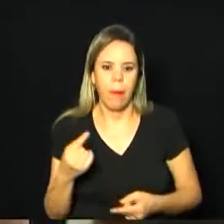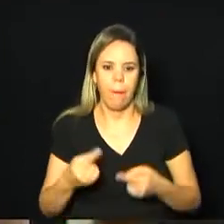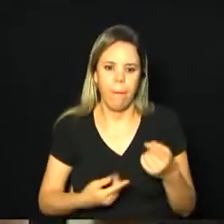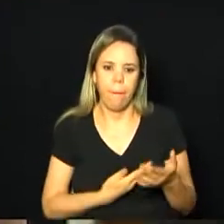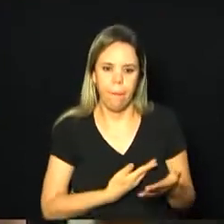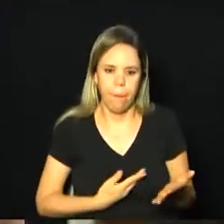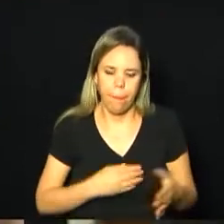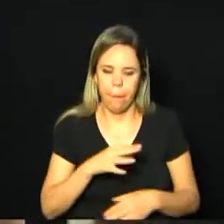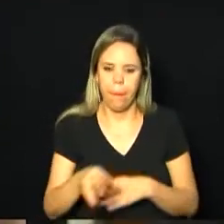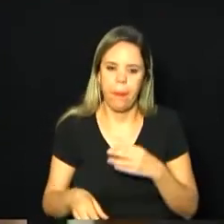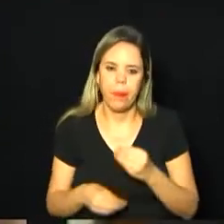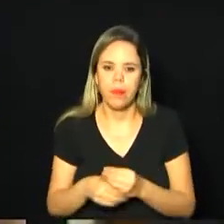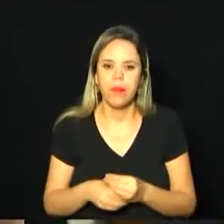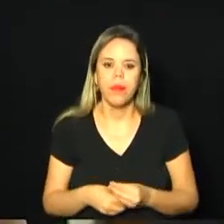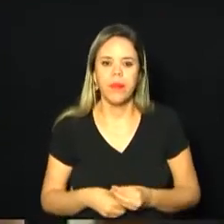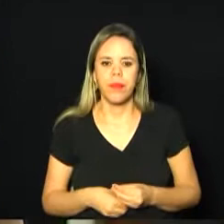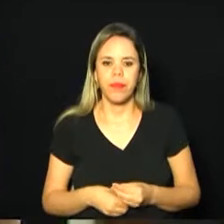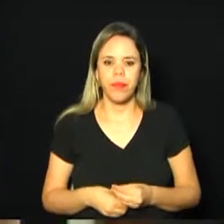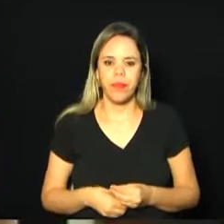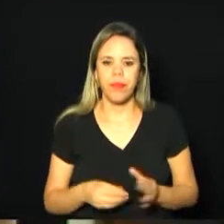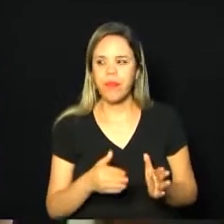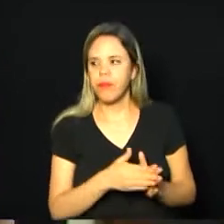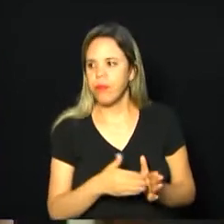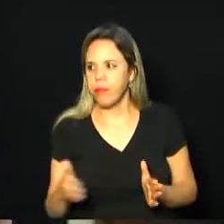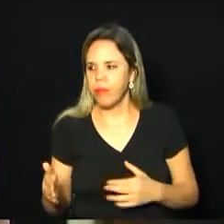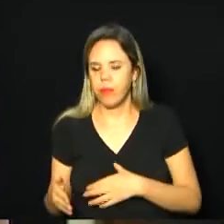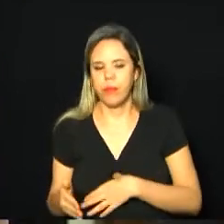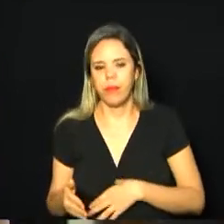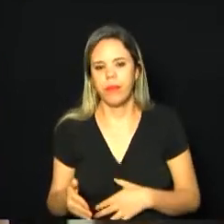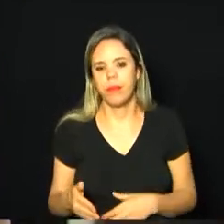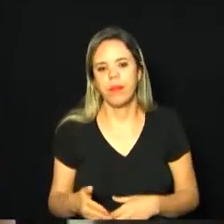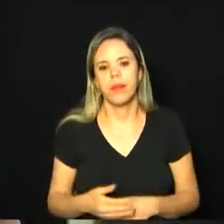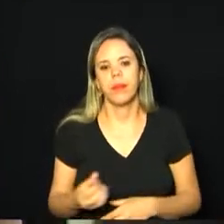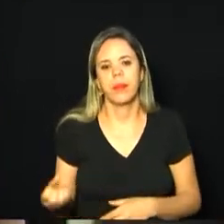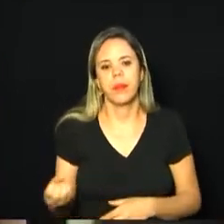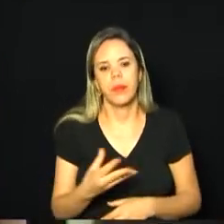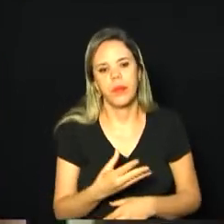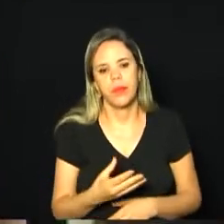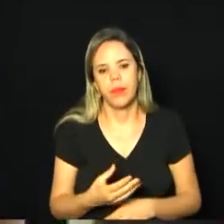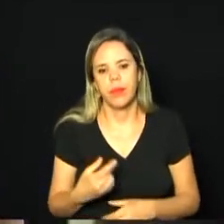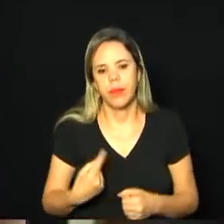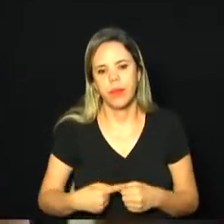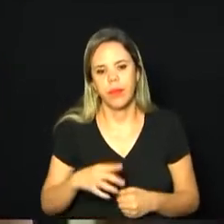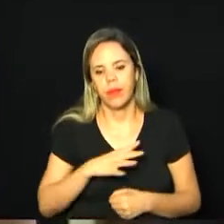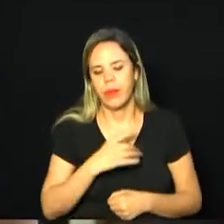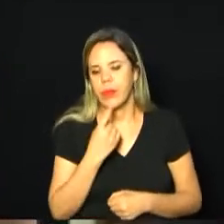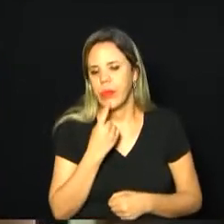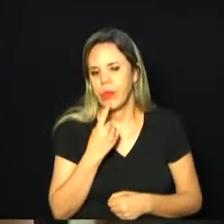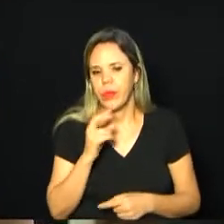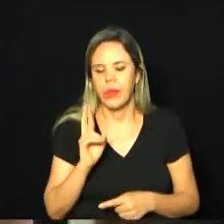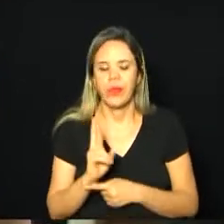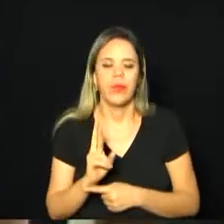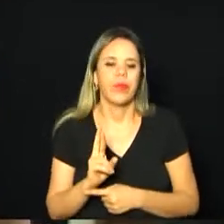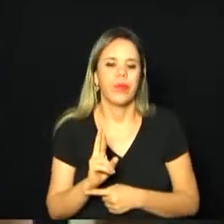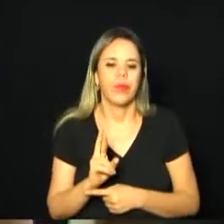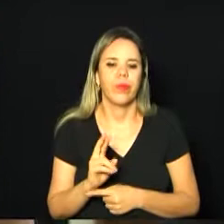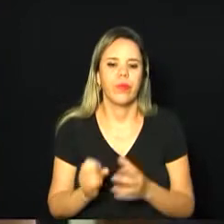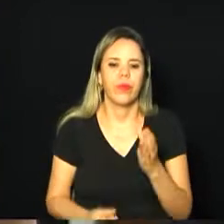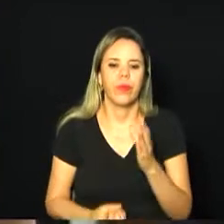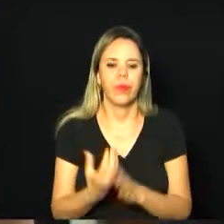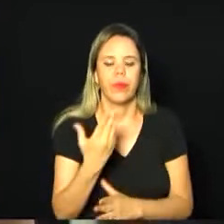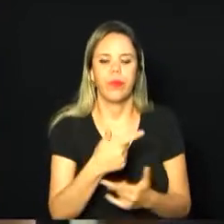pública implementada durante o estado novo que no caso do município de Campinas representou o